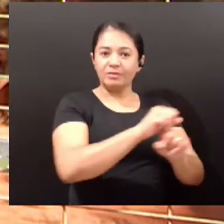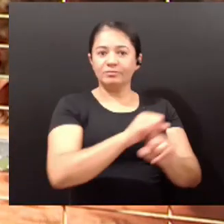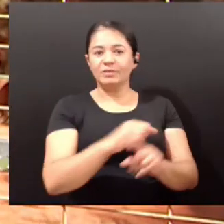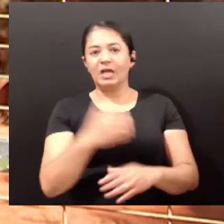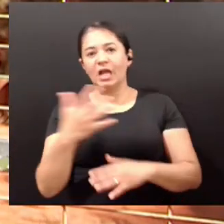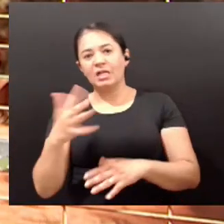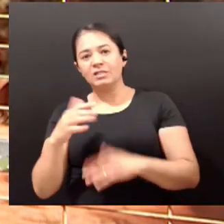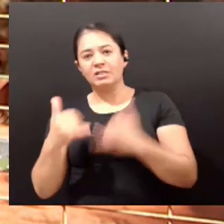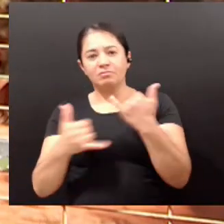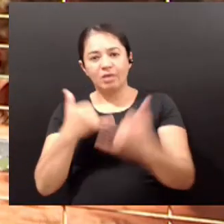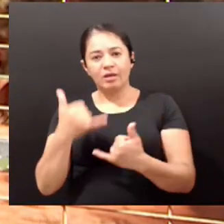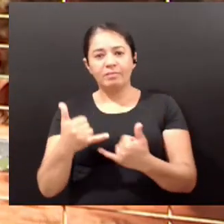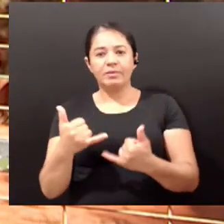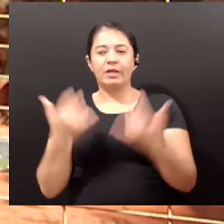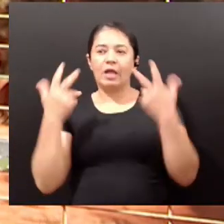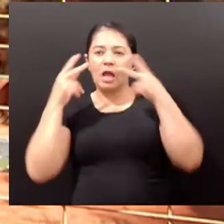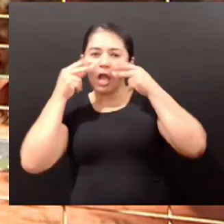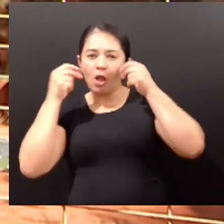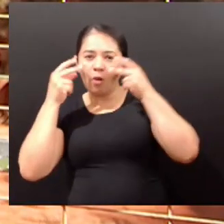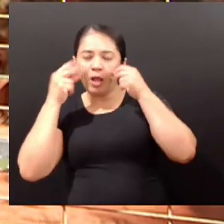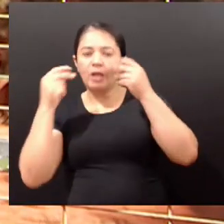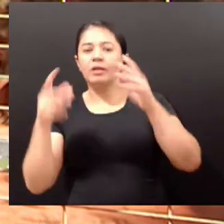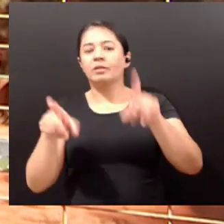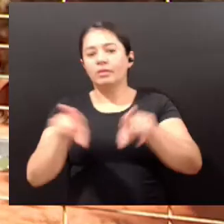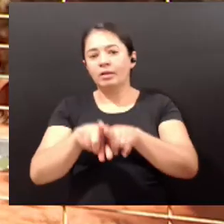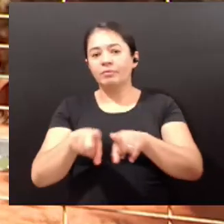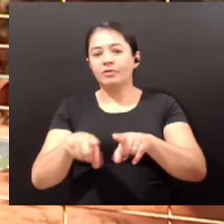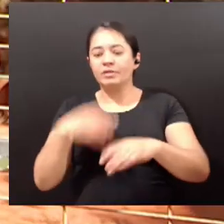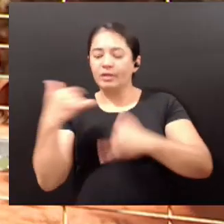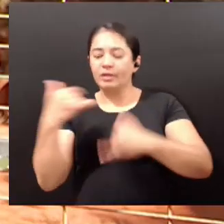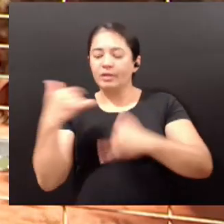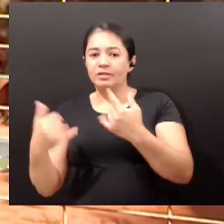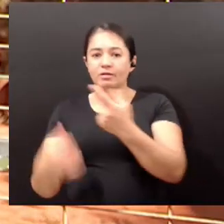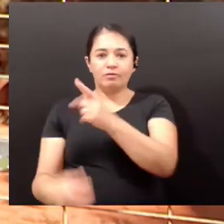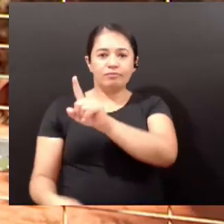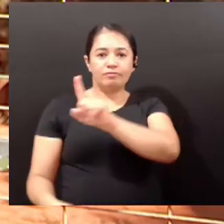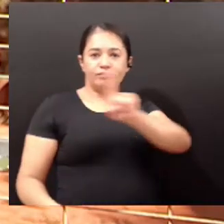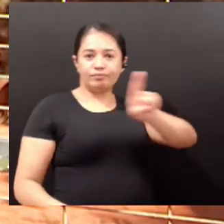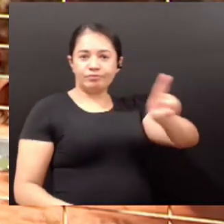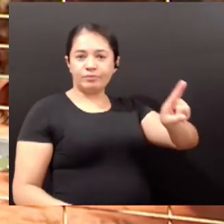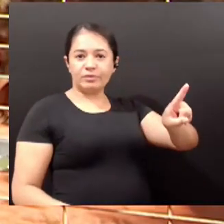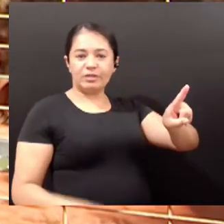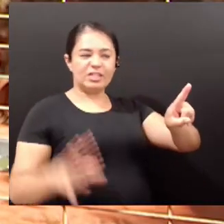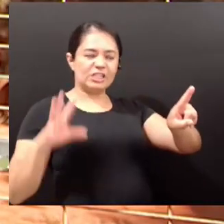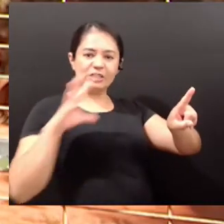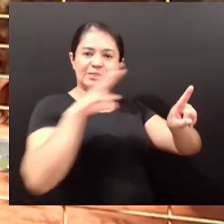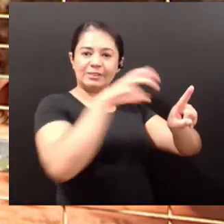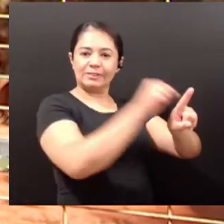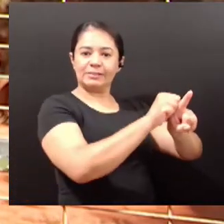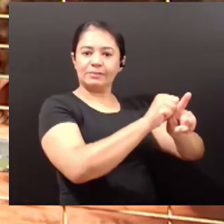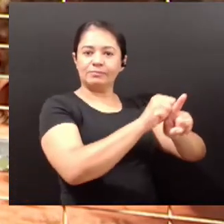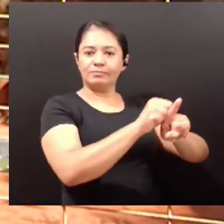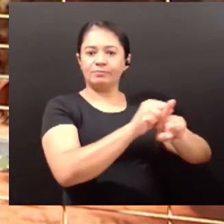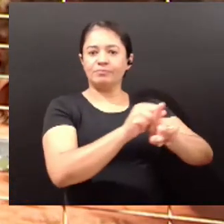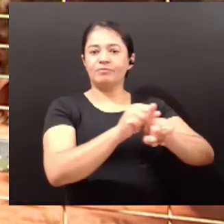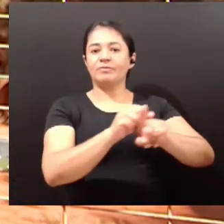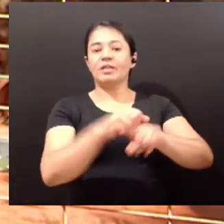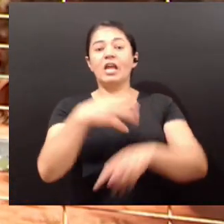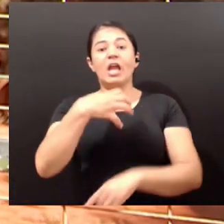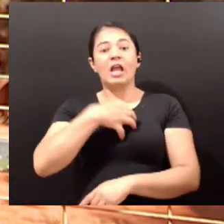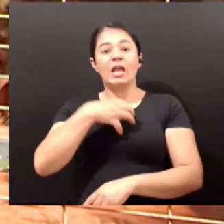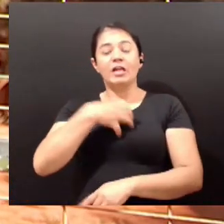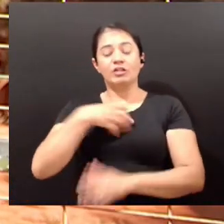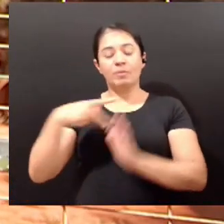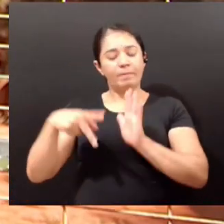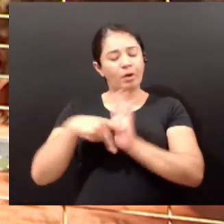também, doméstico. Você tá lá brincando lá, na hora que você finge que não tá mais olhando, ele vem. Então, é instintivo dele agir dessa